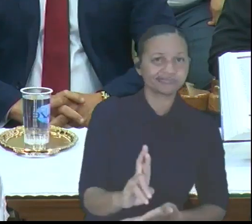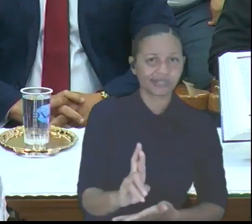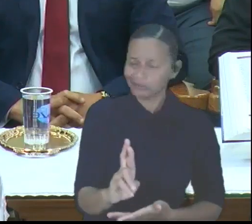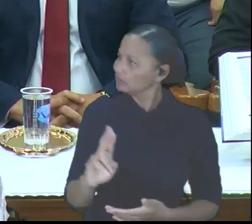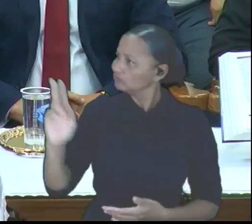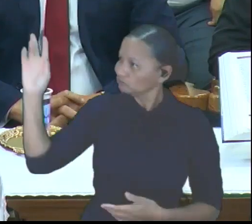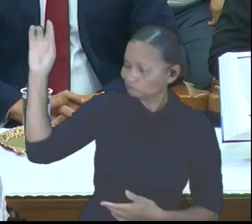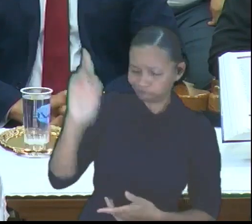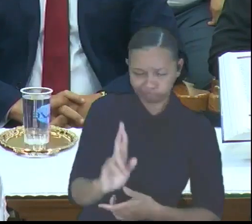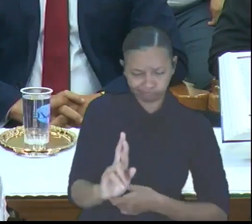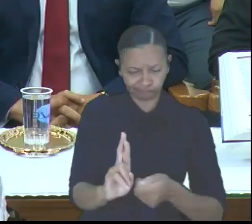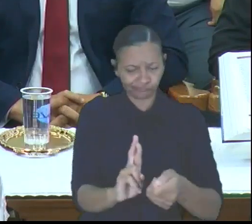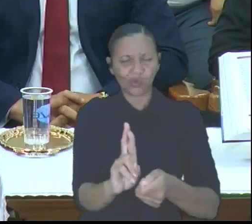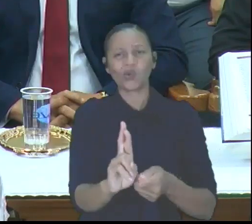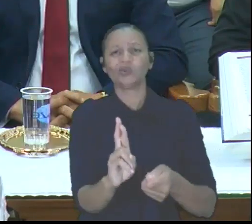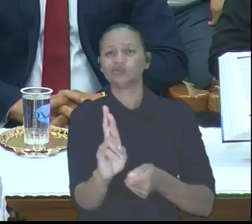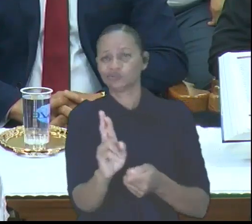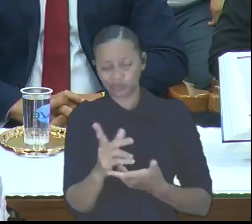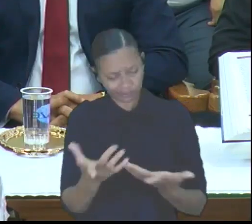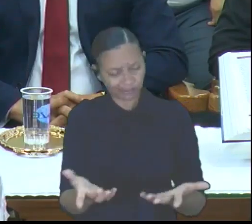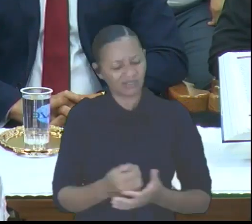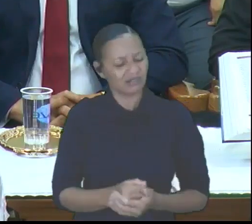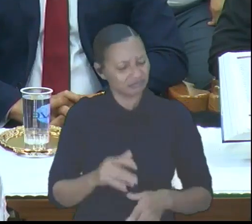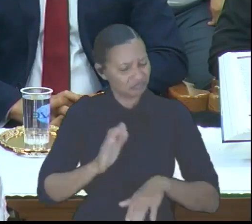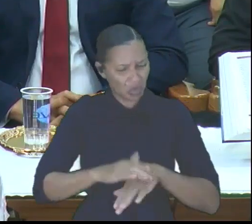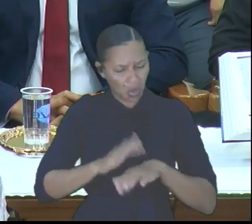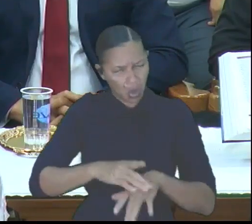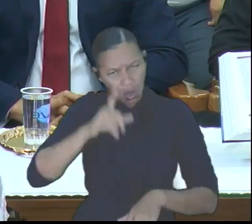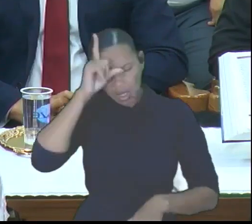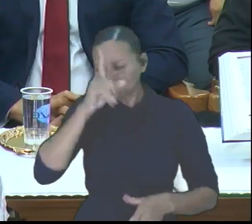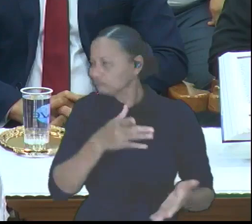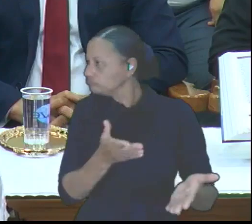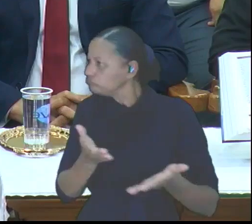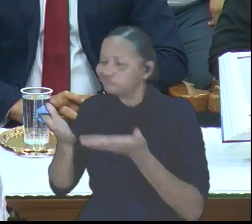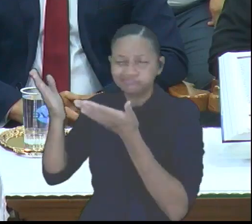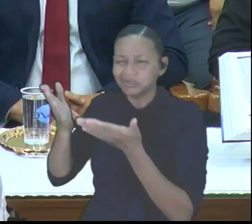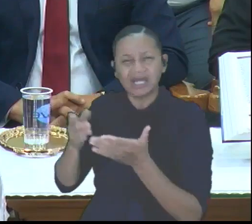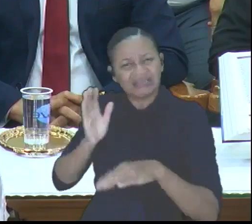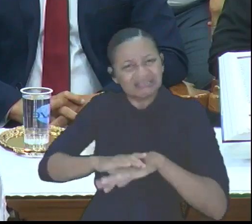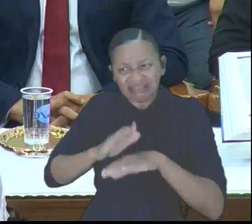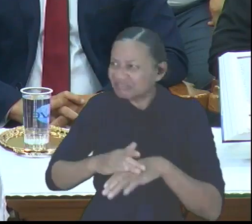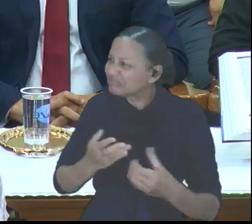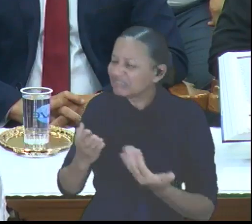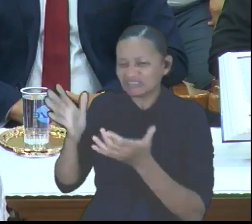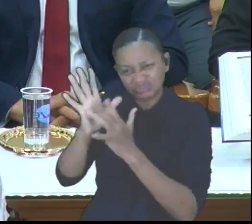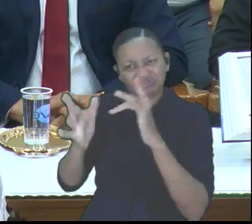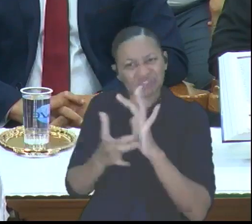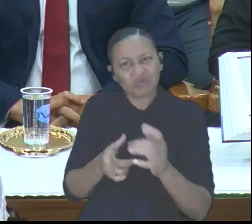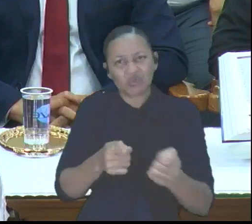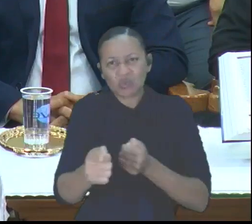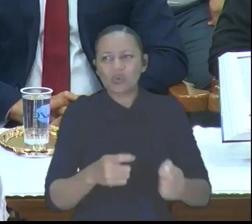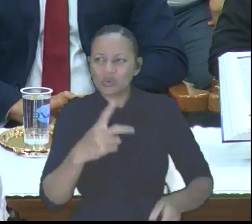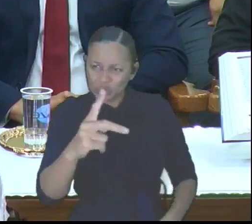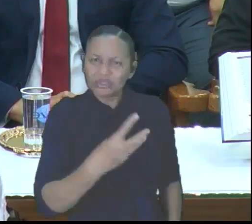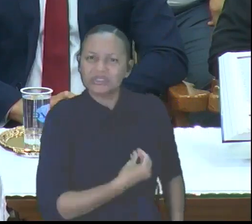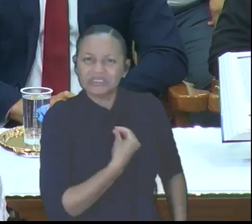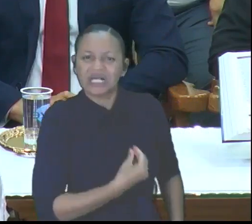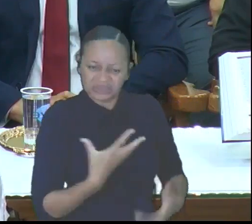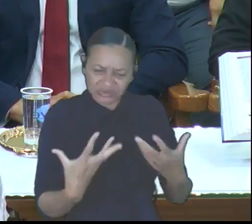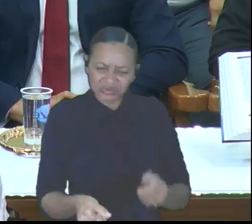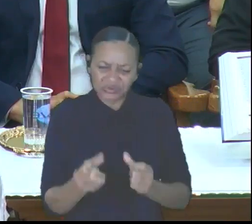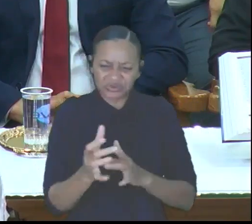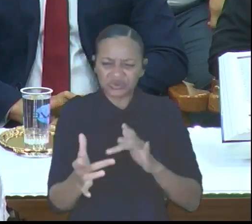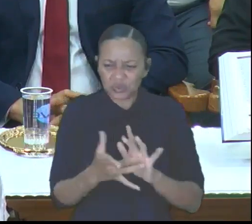do controle. Abra mão do controle. Abra mão do controle. Deixa Jesus.